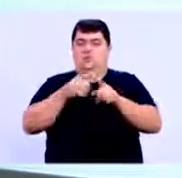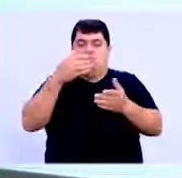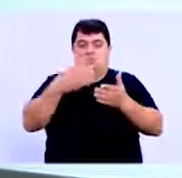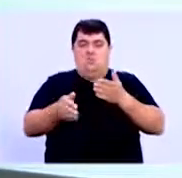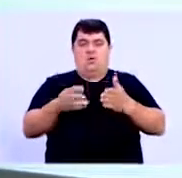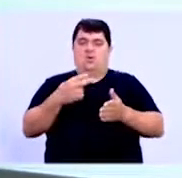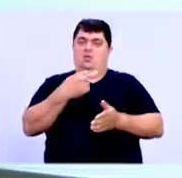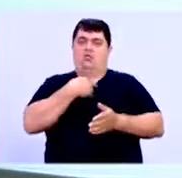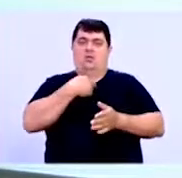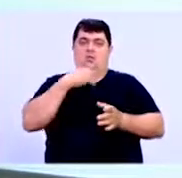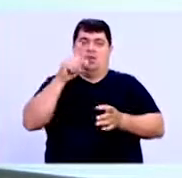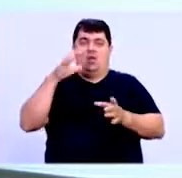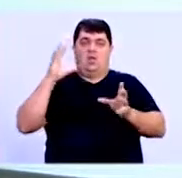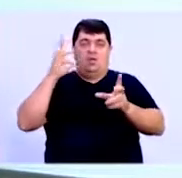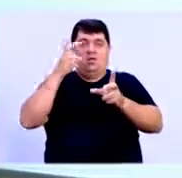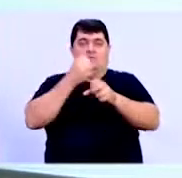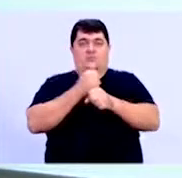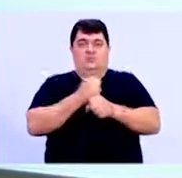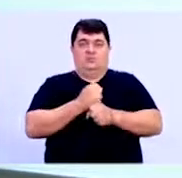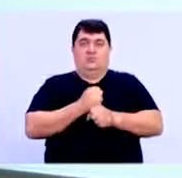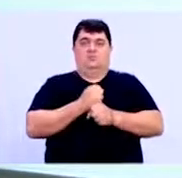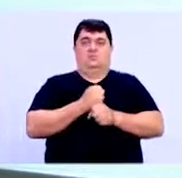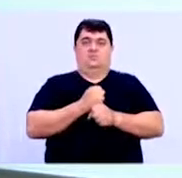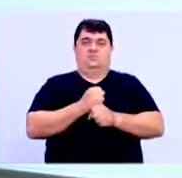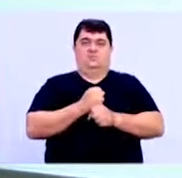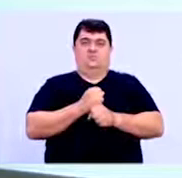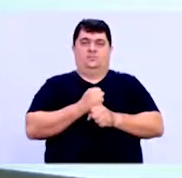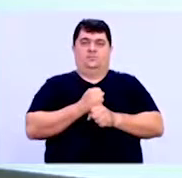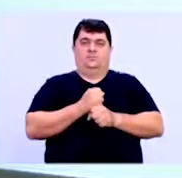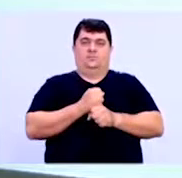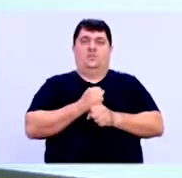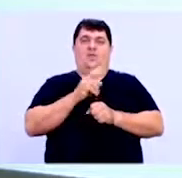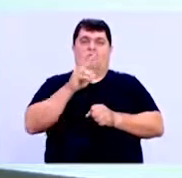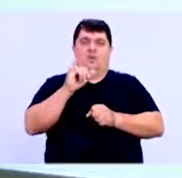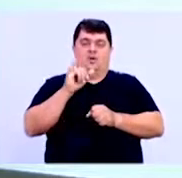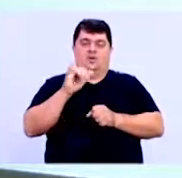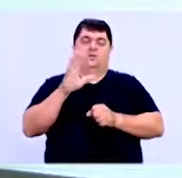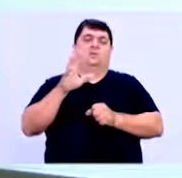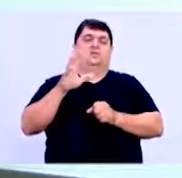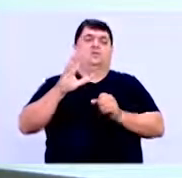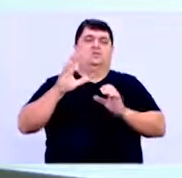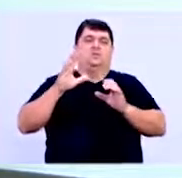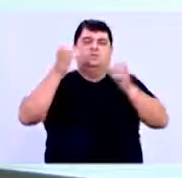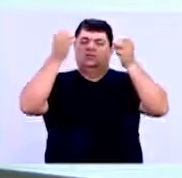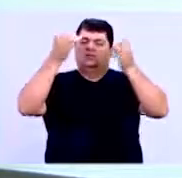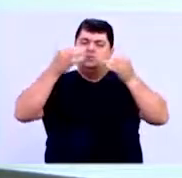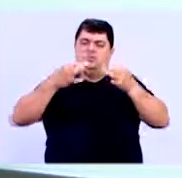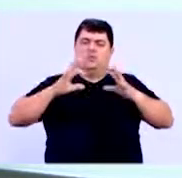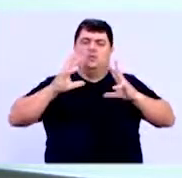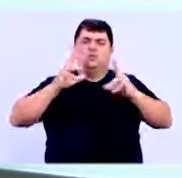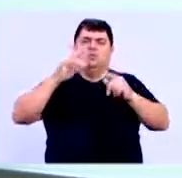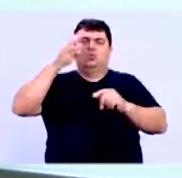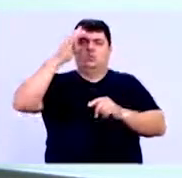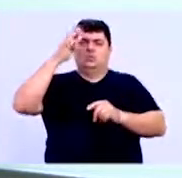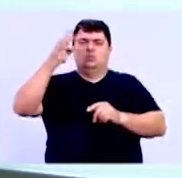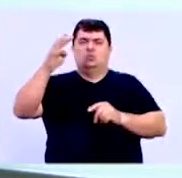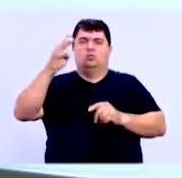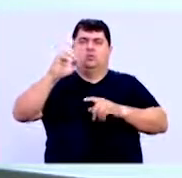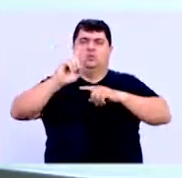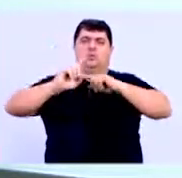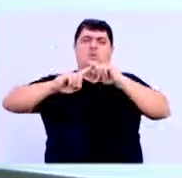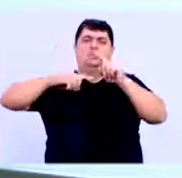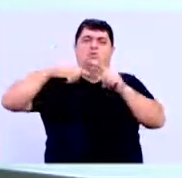que vai ser a revisão. Nessa revisão, vamos fundamentar toda a parte teórica e depois